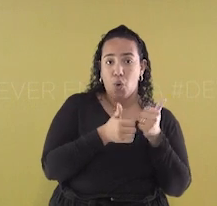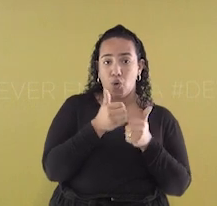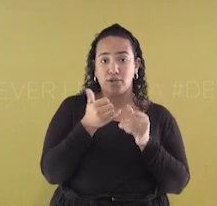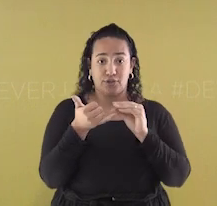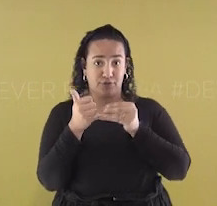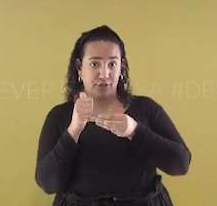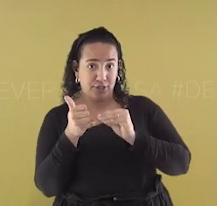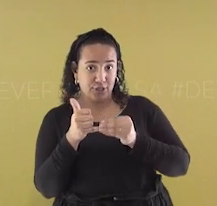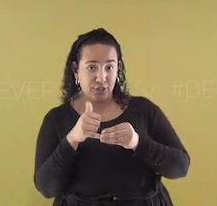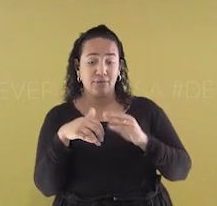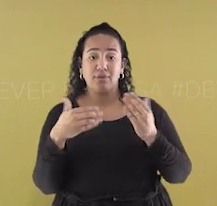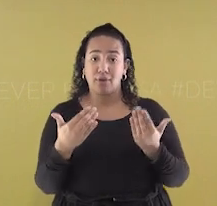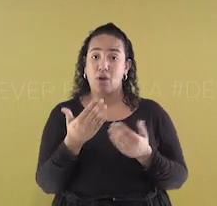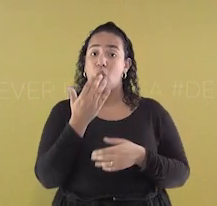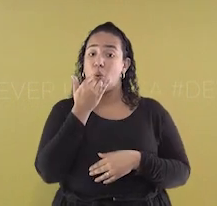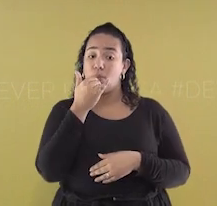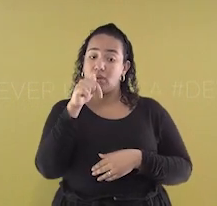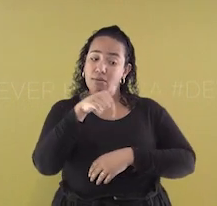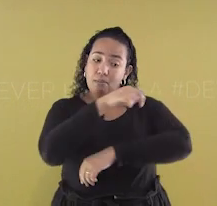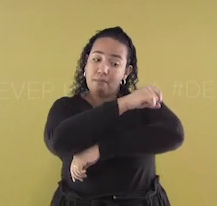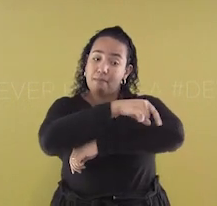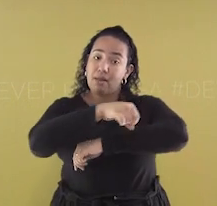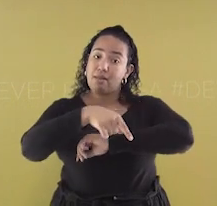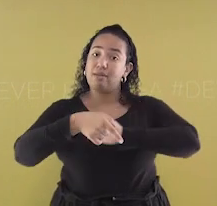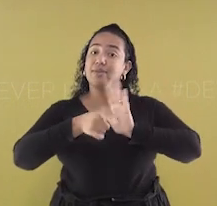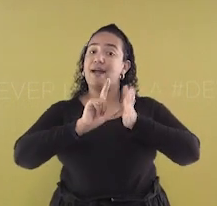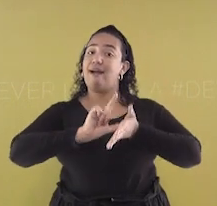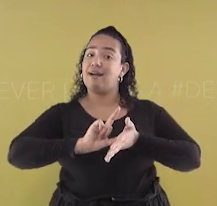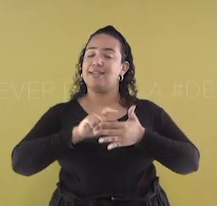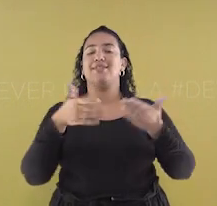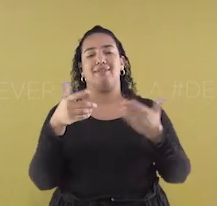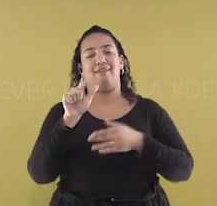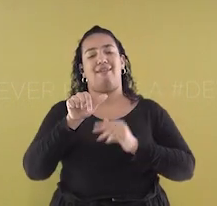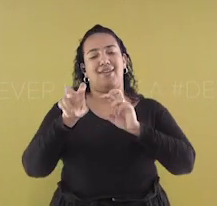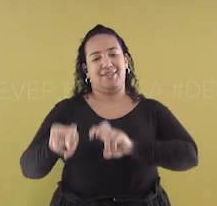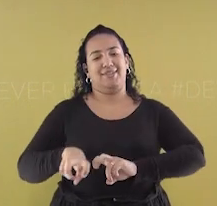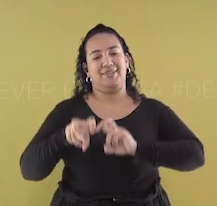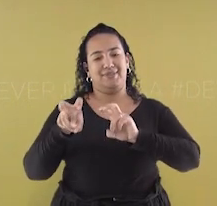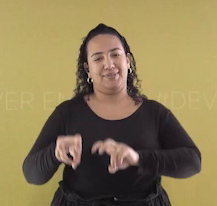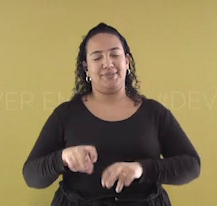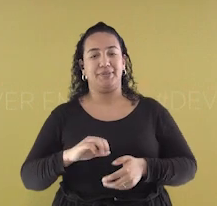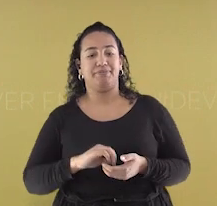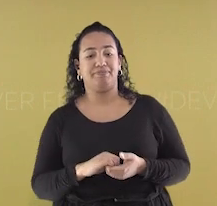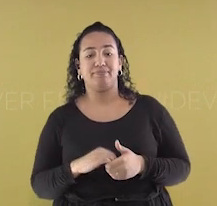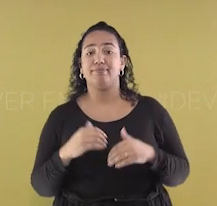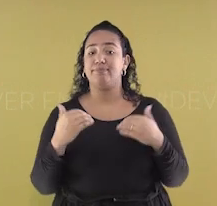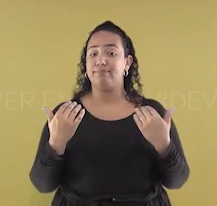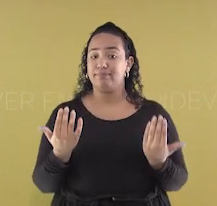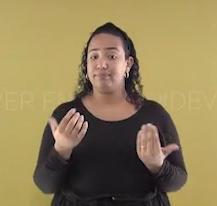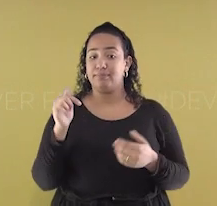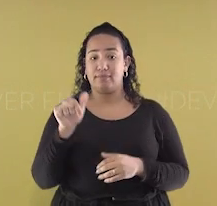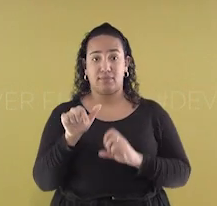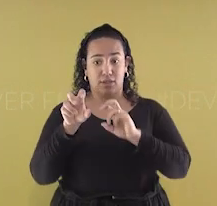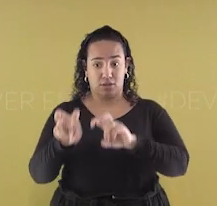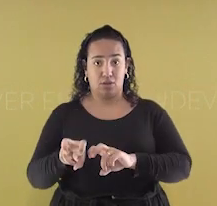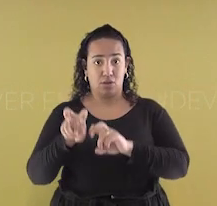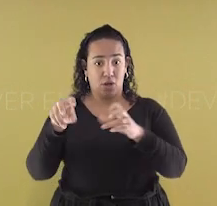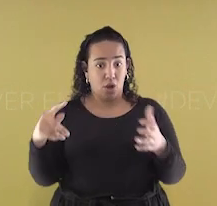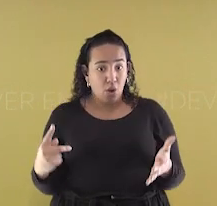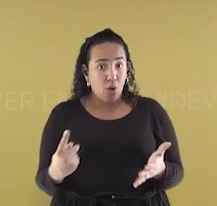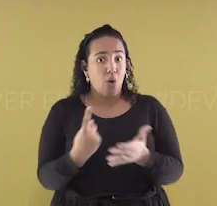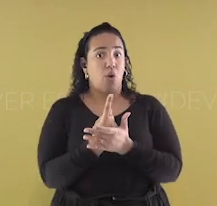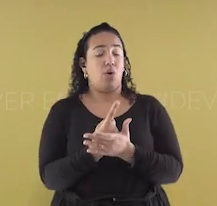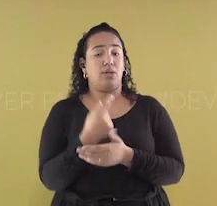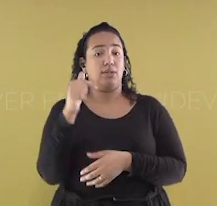nossa mesa são alimentos que são plantados. Então, eles vêm da agricultura, entendeu? Então, para a agricultura